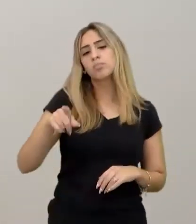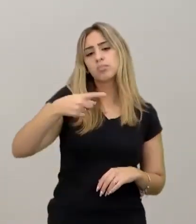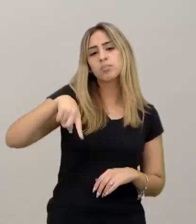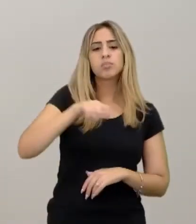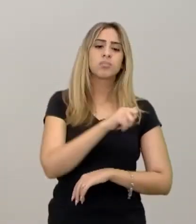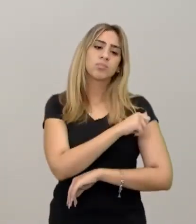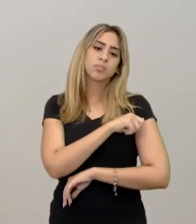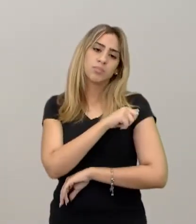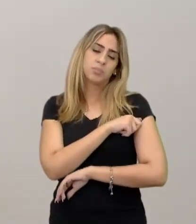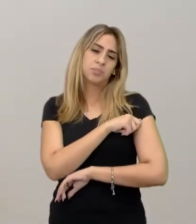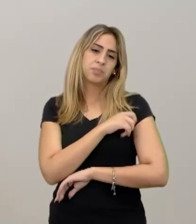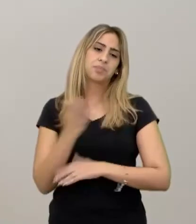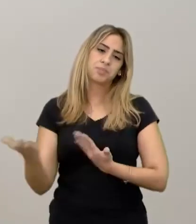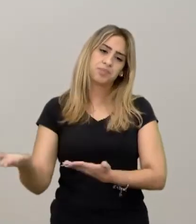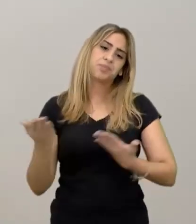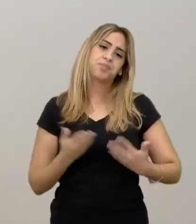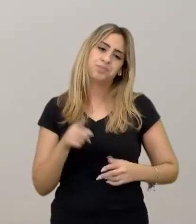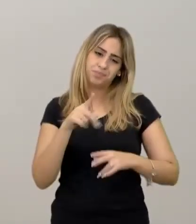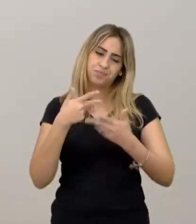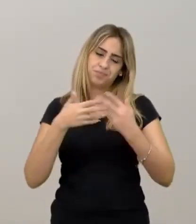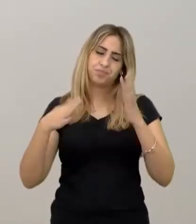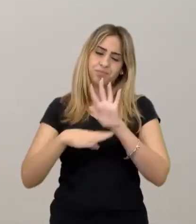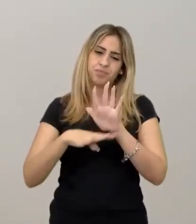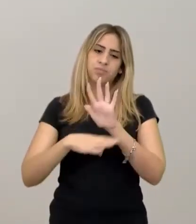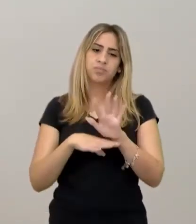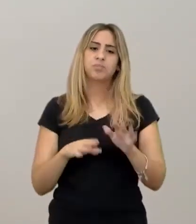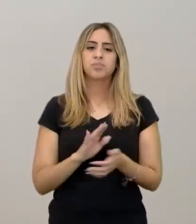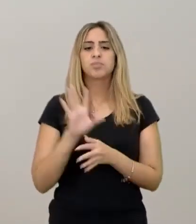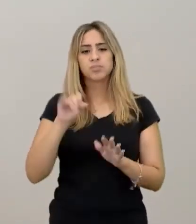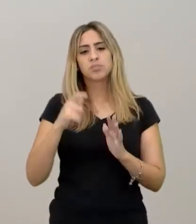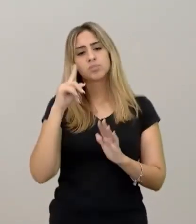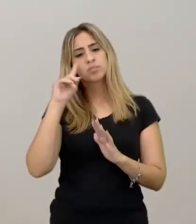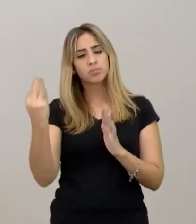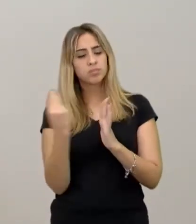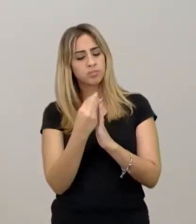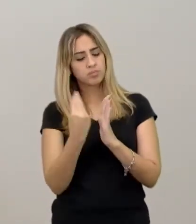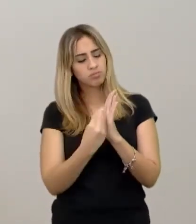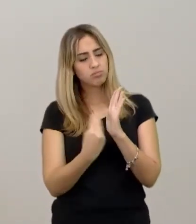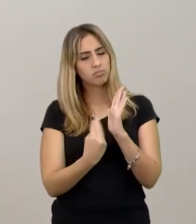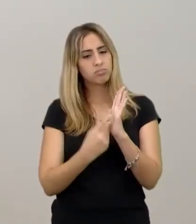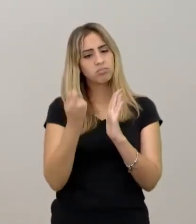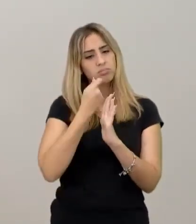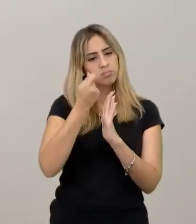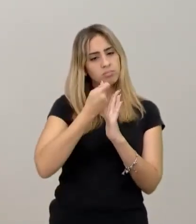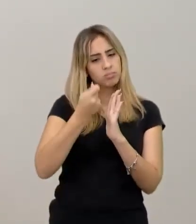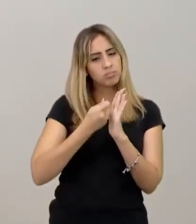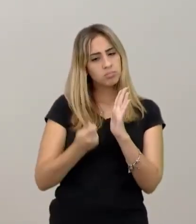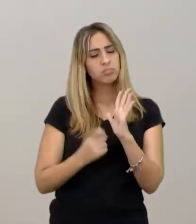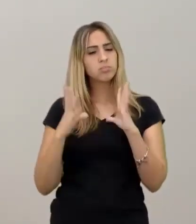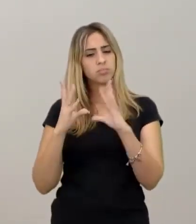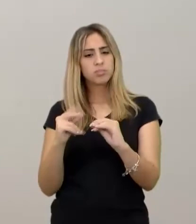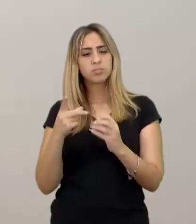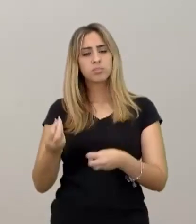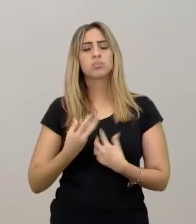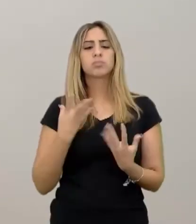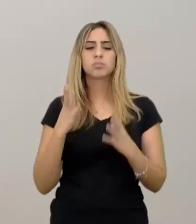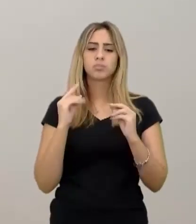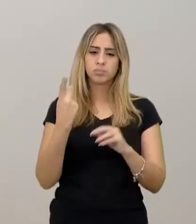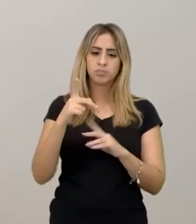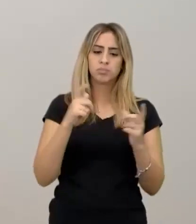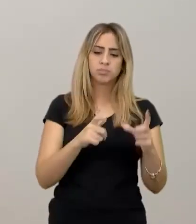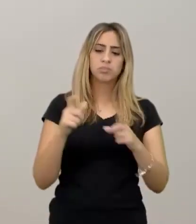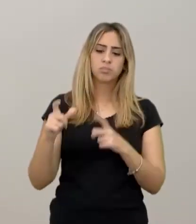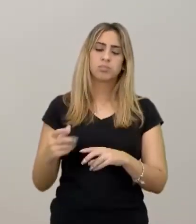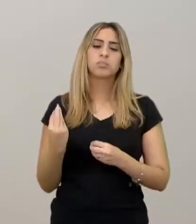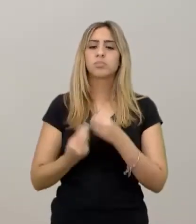o estudante traga essas contribuições. Então pega o seu caderno, né, o seu diário de bordo, anote aí essas informações sobre o seu